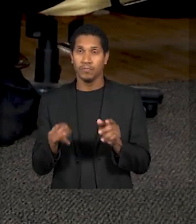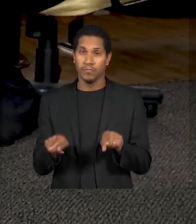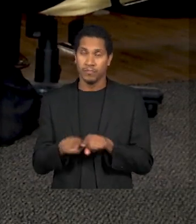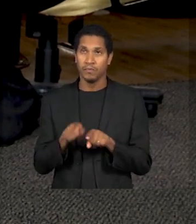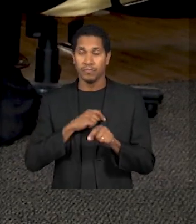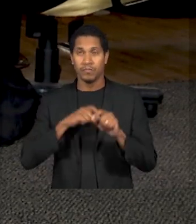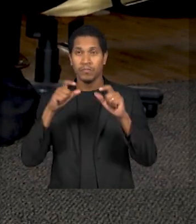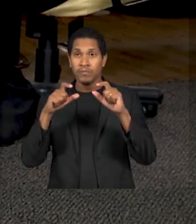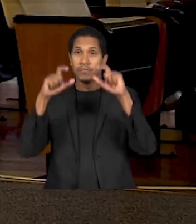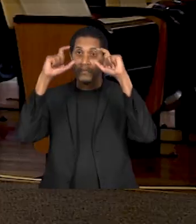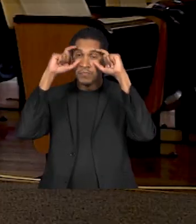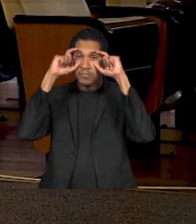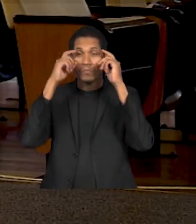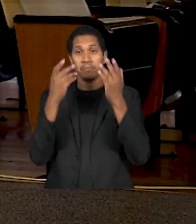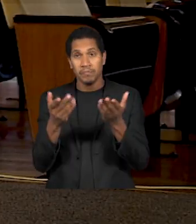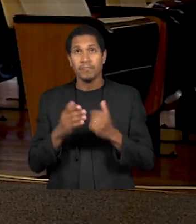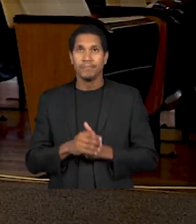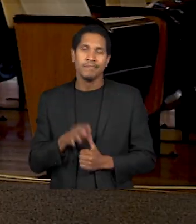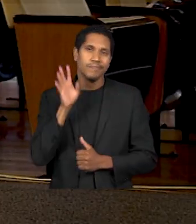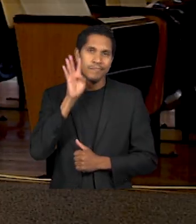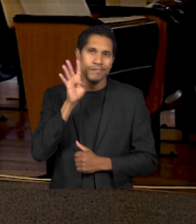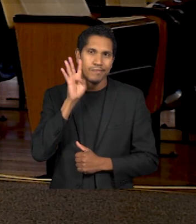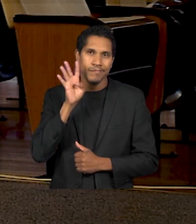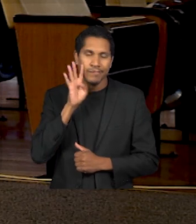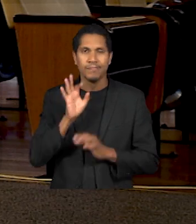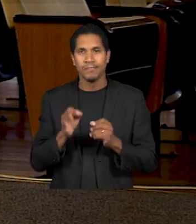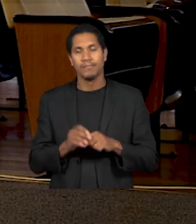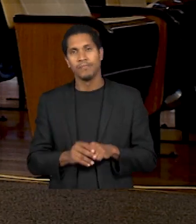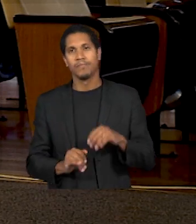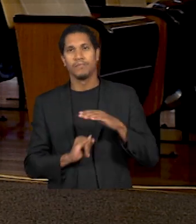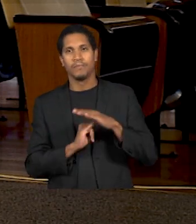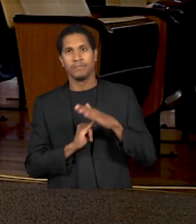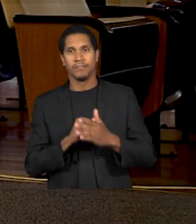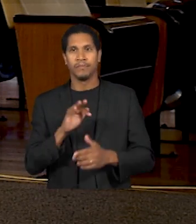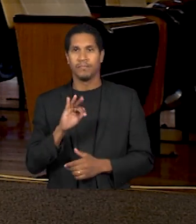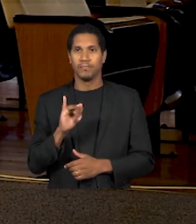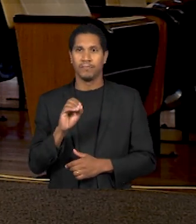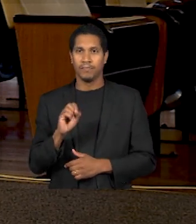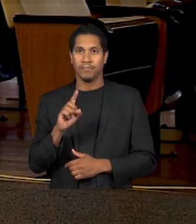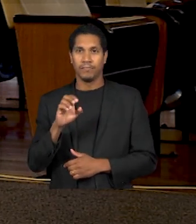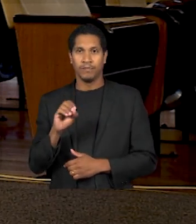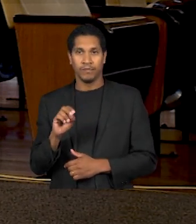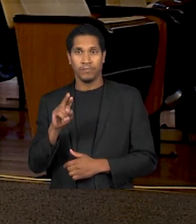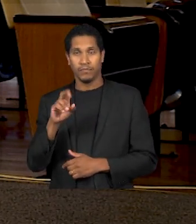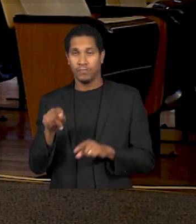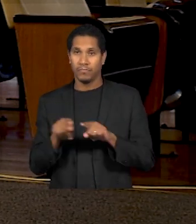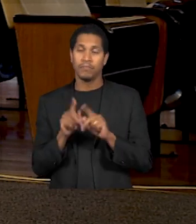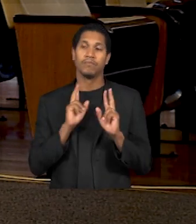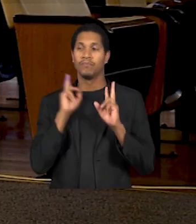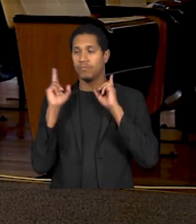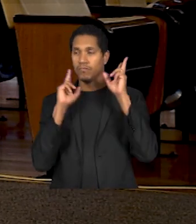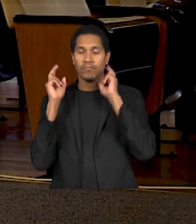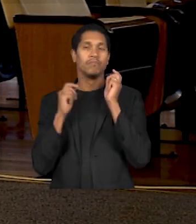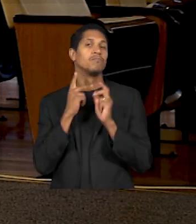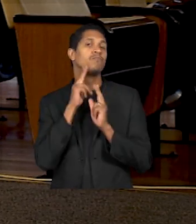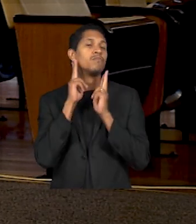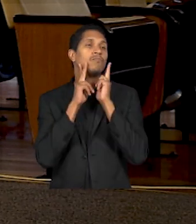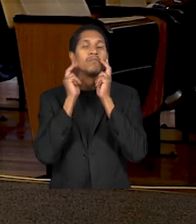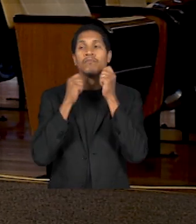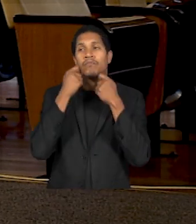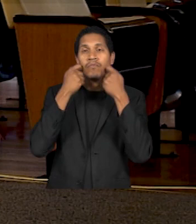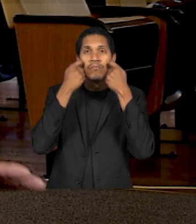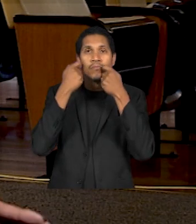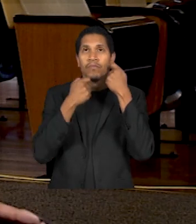né? Então, assim, é muito legal. Nós temos o Instituto Fios de Ouro, que vai lá e corta o cabelo, faz a barba, isso tudo da pessoa